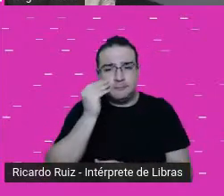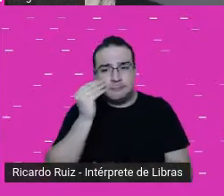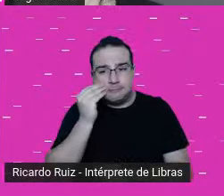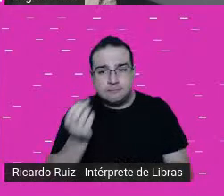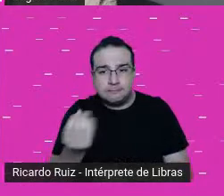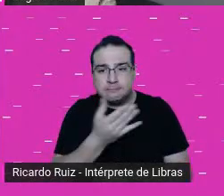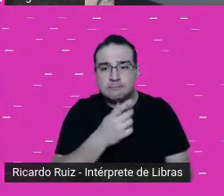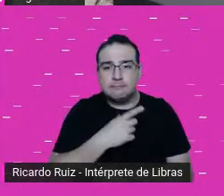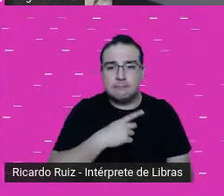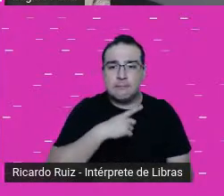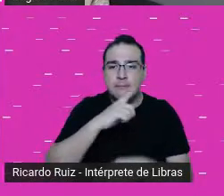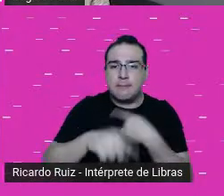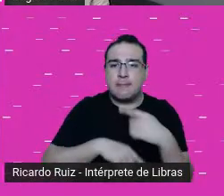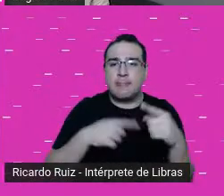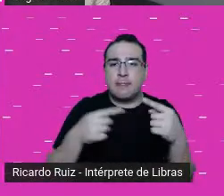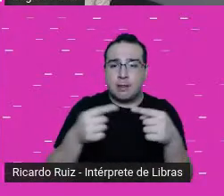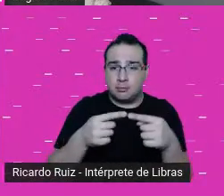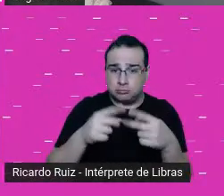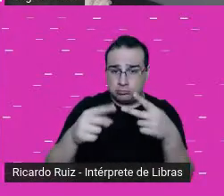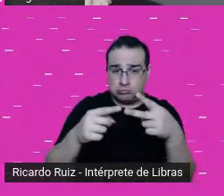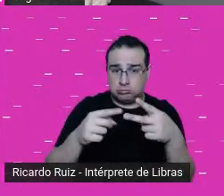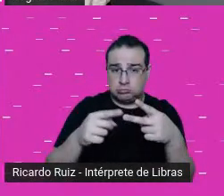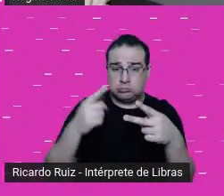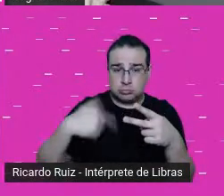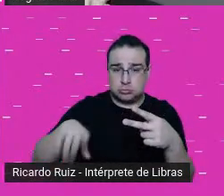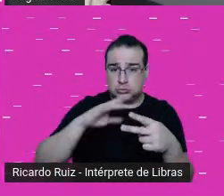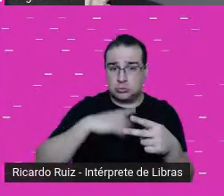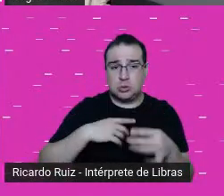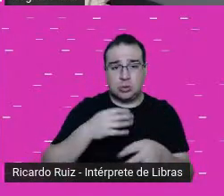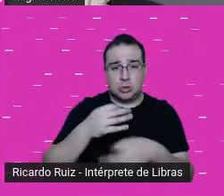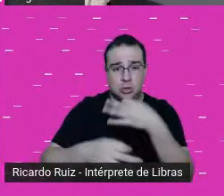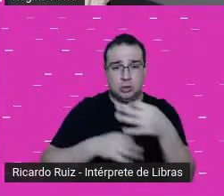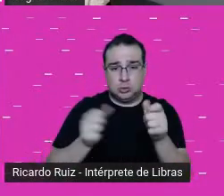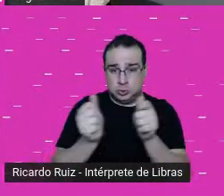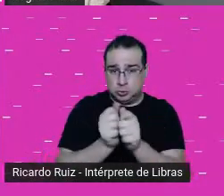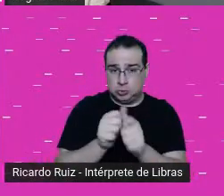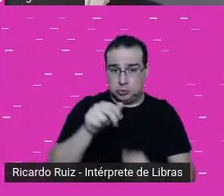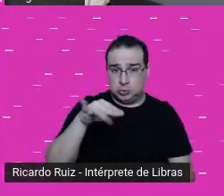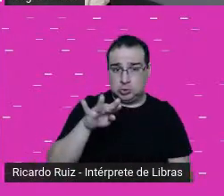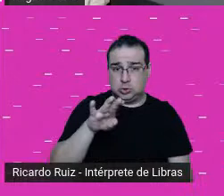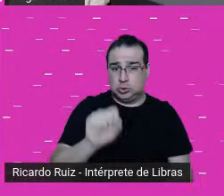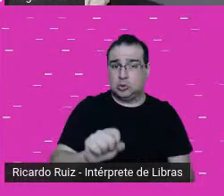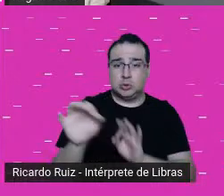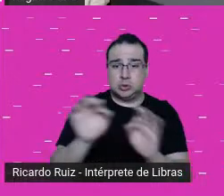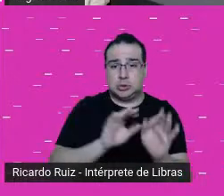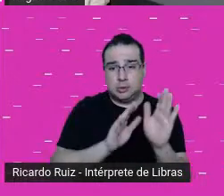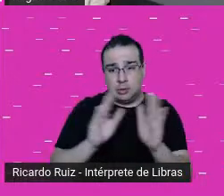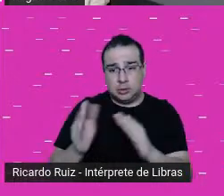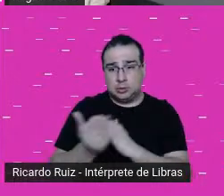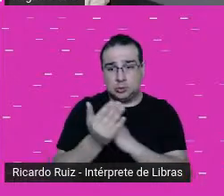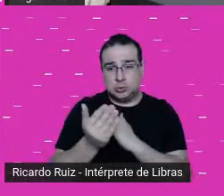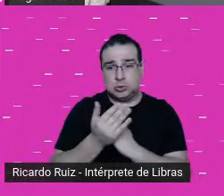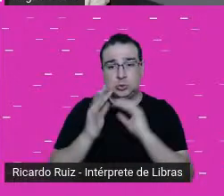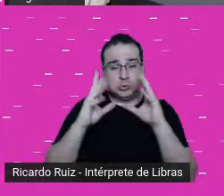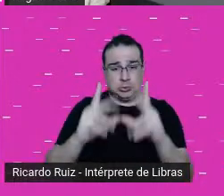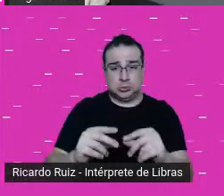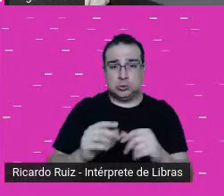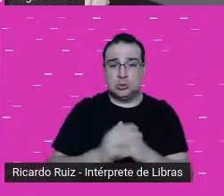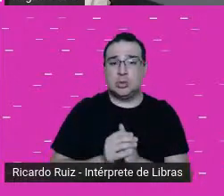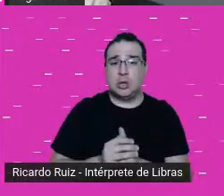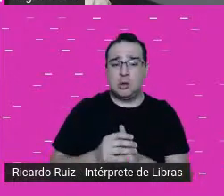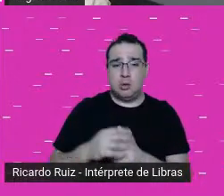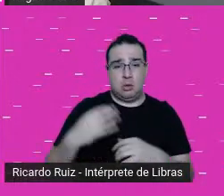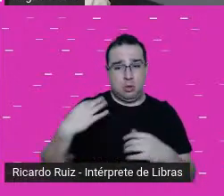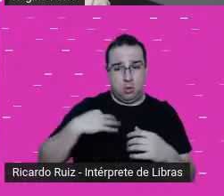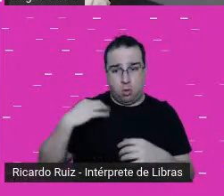novas. E o Antunes foi me ajudando a organizar tudo isso, nesse todo. Então, o figurino